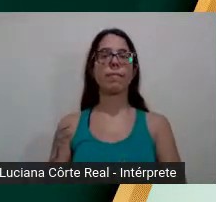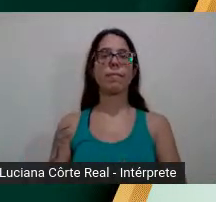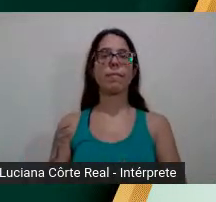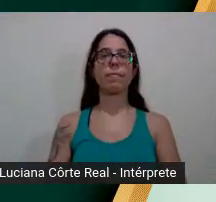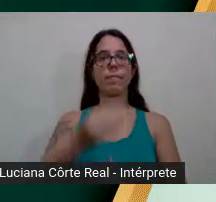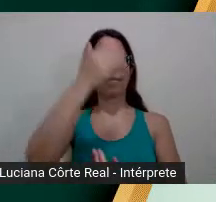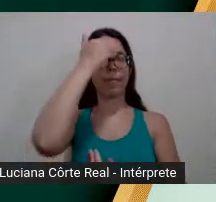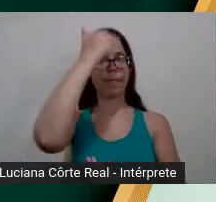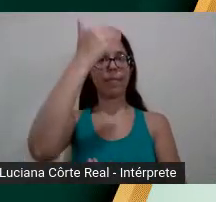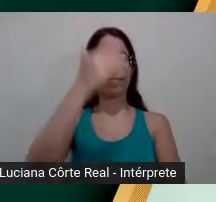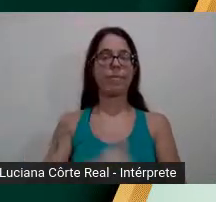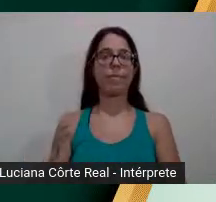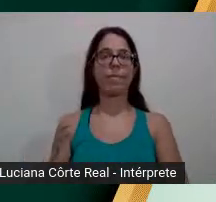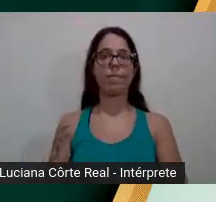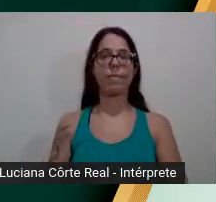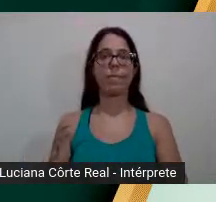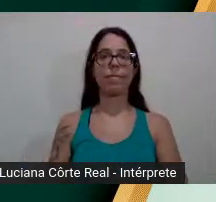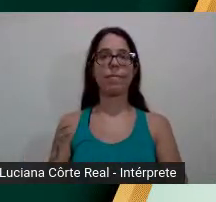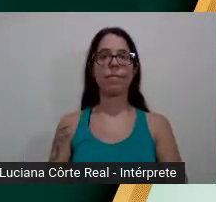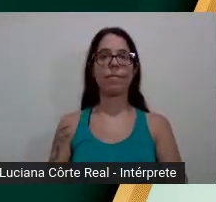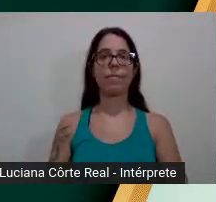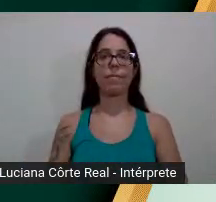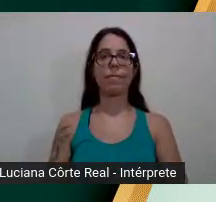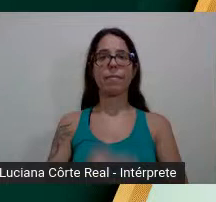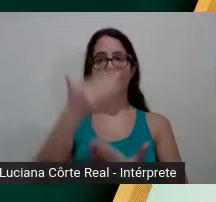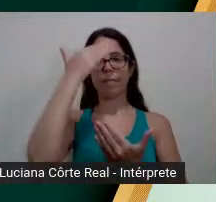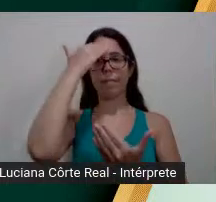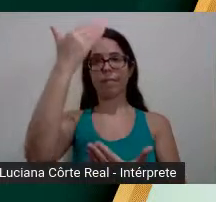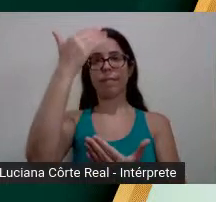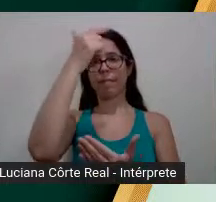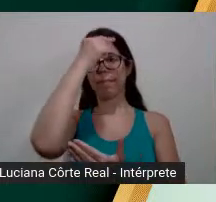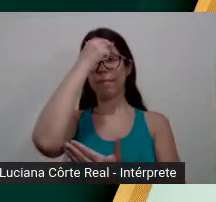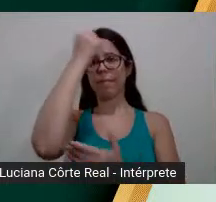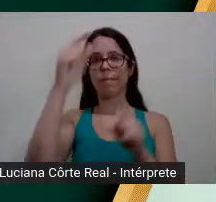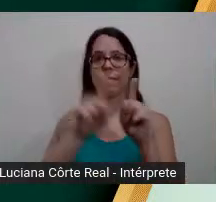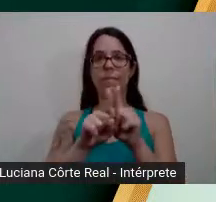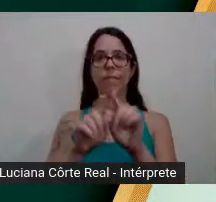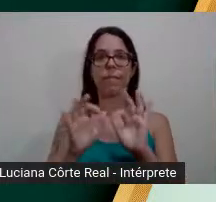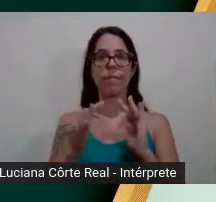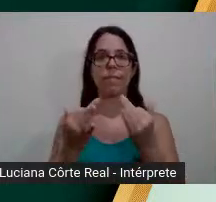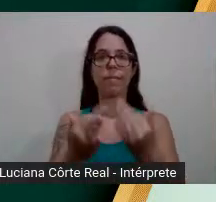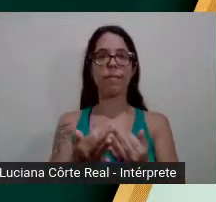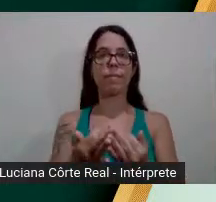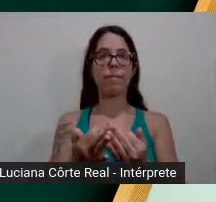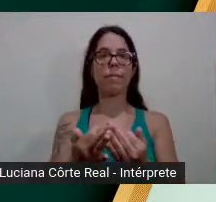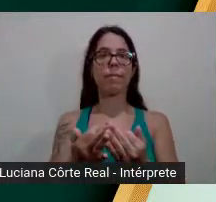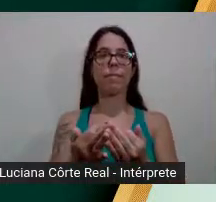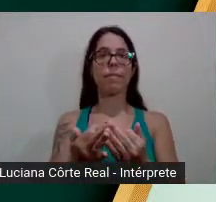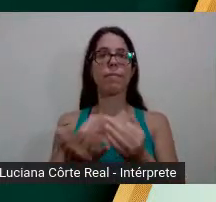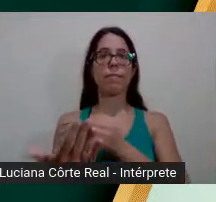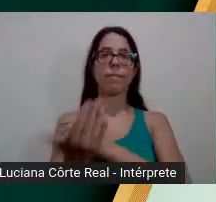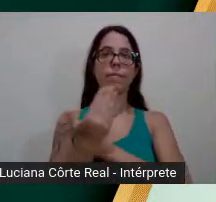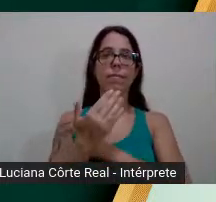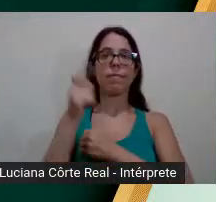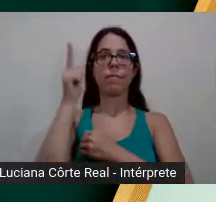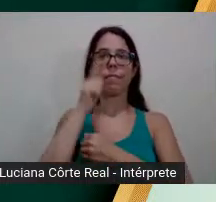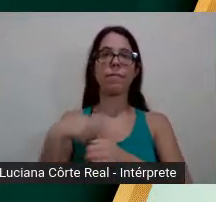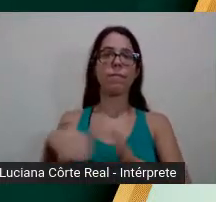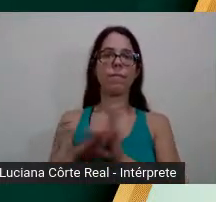Muito obrigada. Muito obrigada à universidade e à minha família por me proporcionarem chegar até o dia de